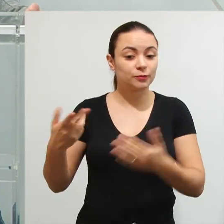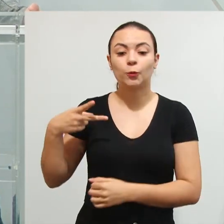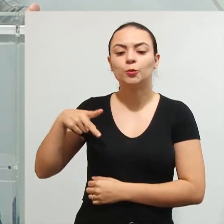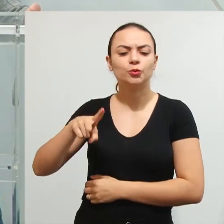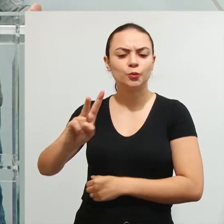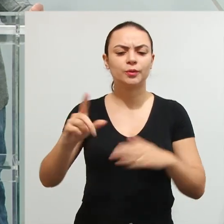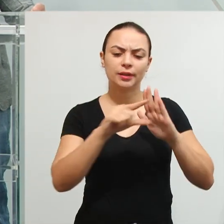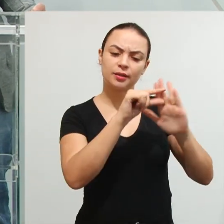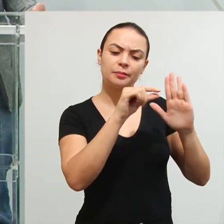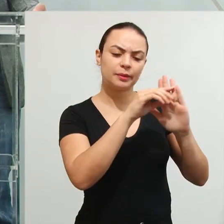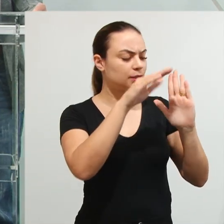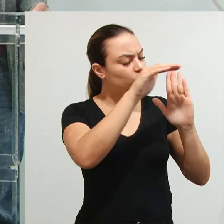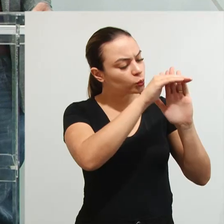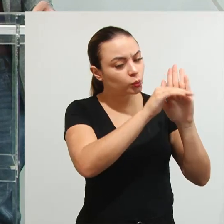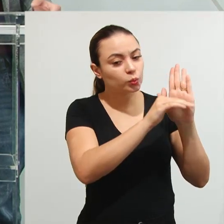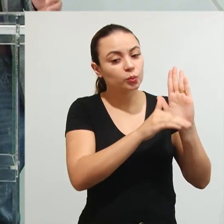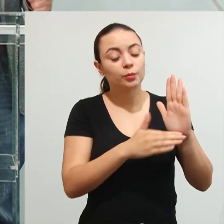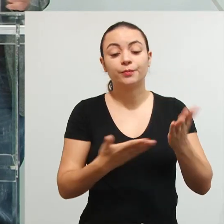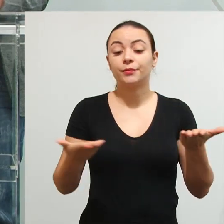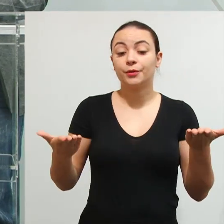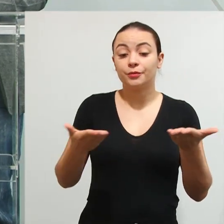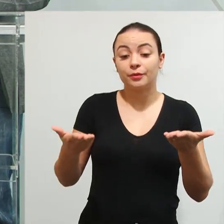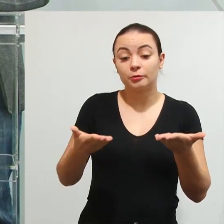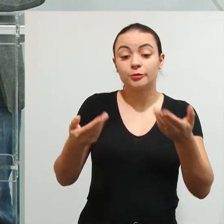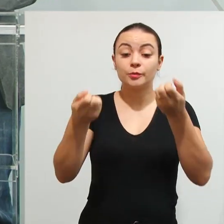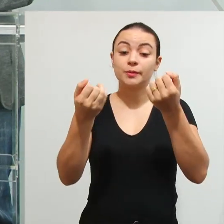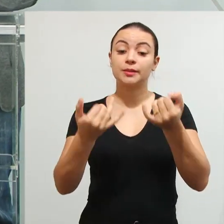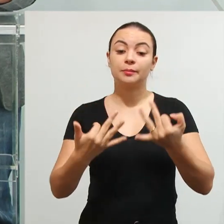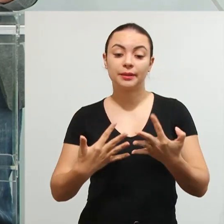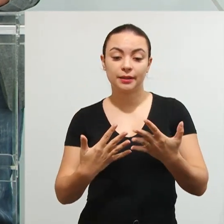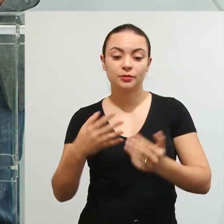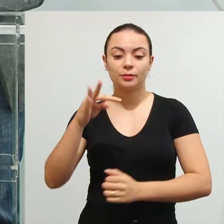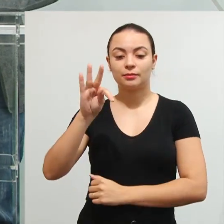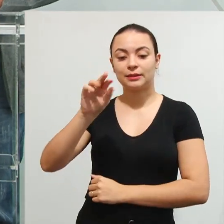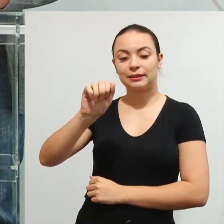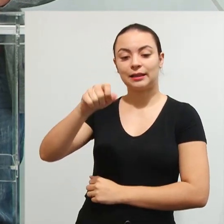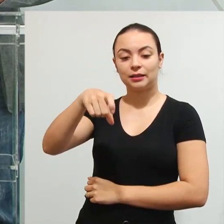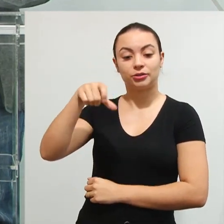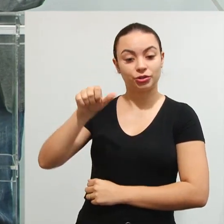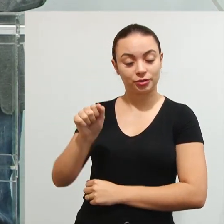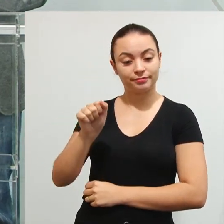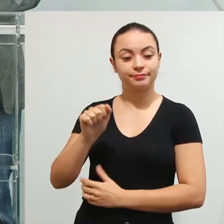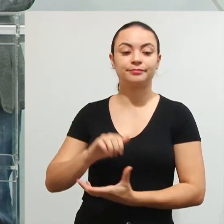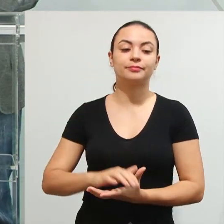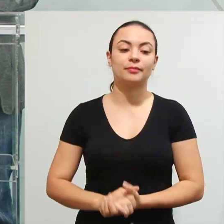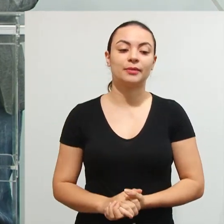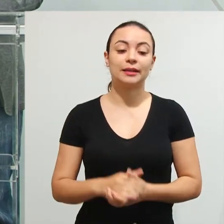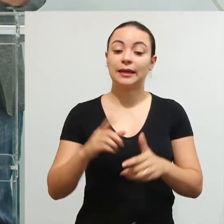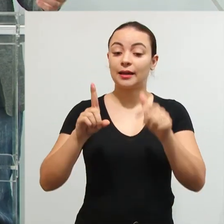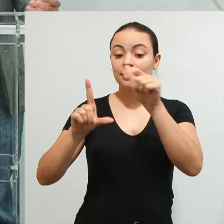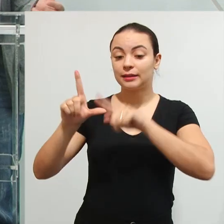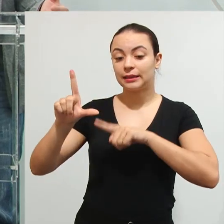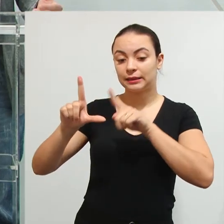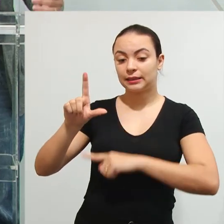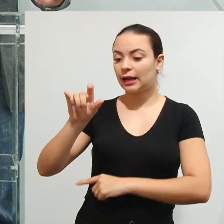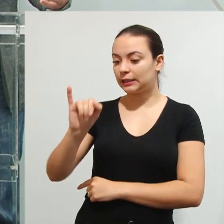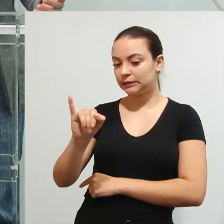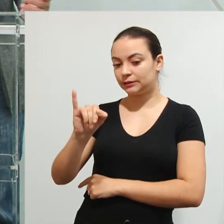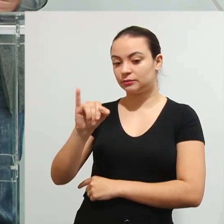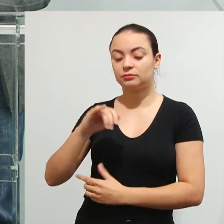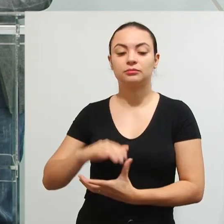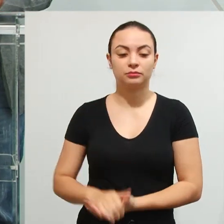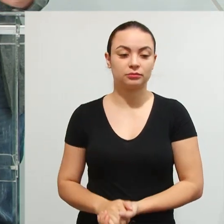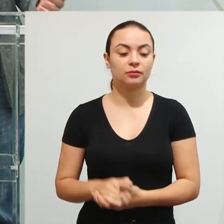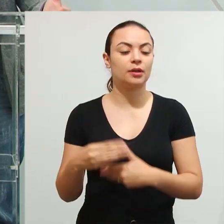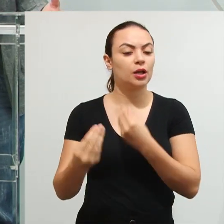gente vai falar um pouco sobre taxas aplicações de taxas nomenclaturas que é utilizadas no meio financeiro no meio